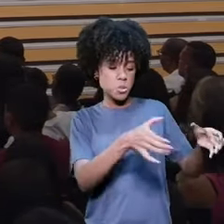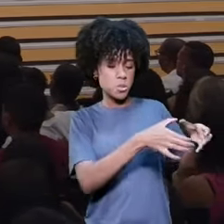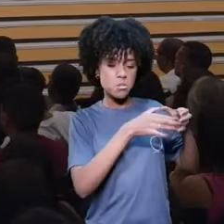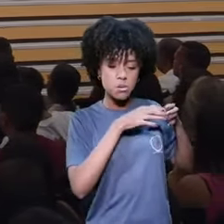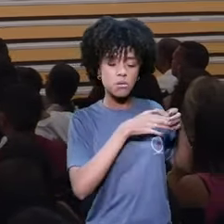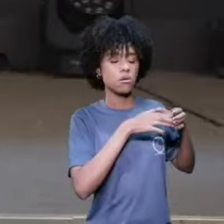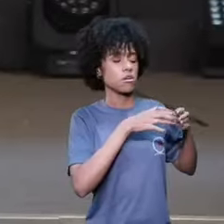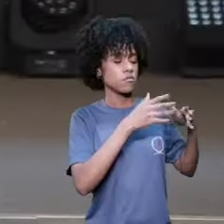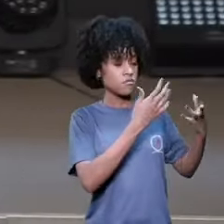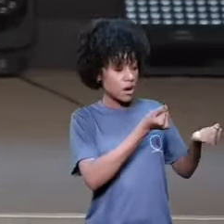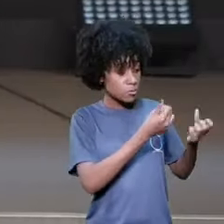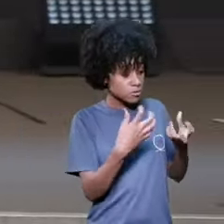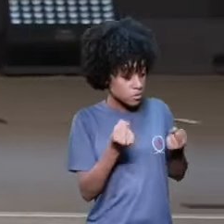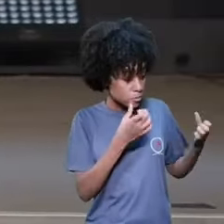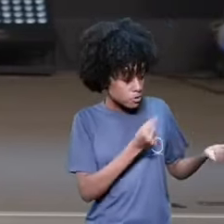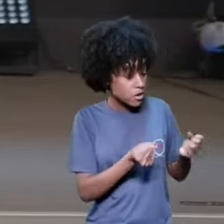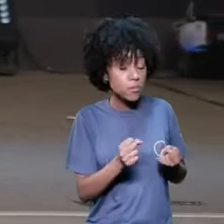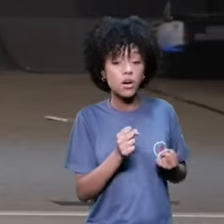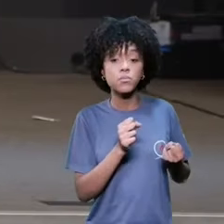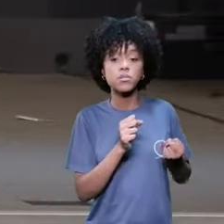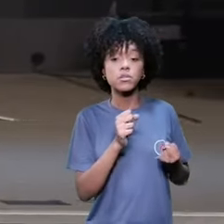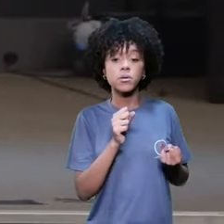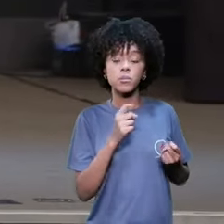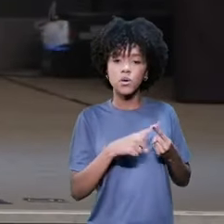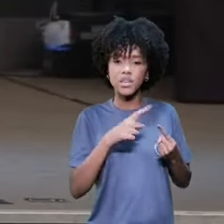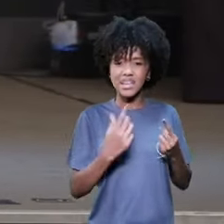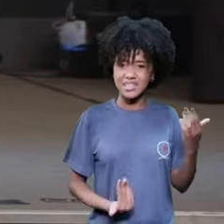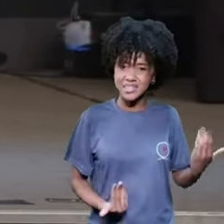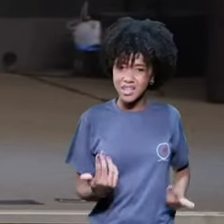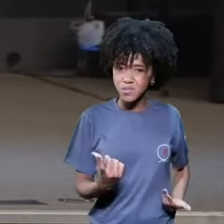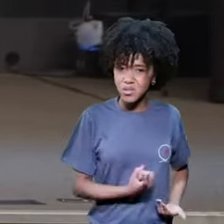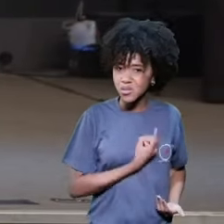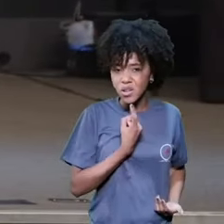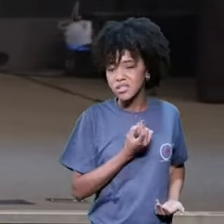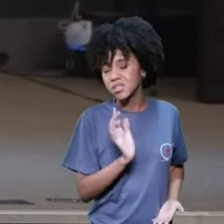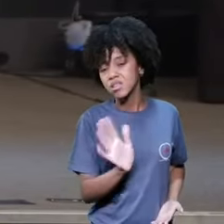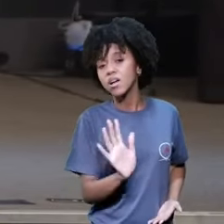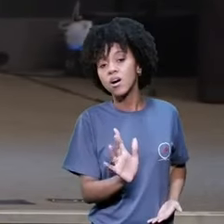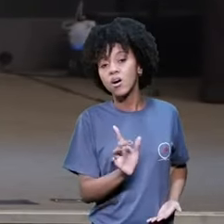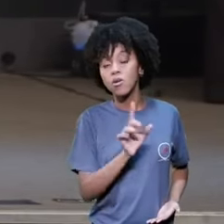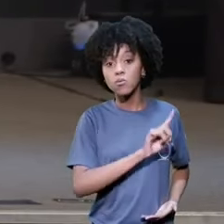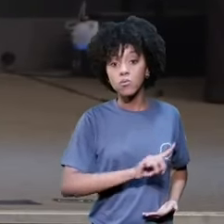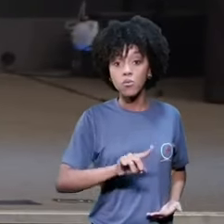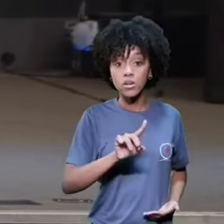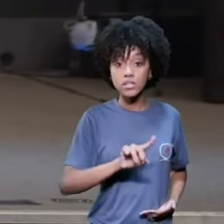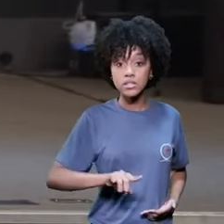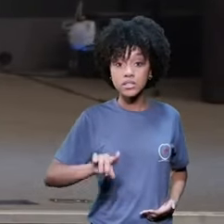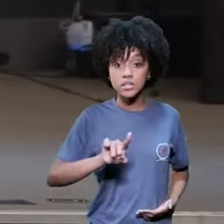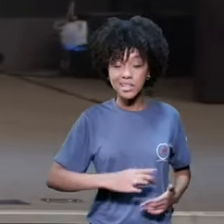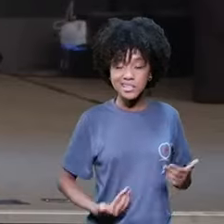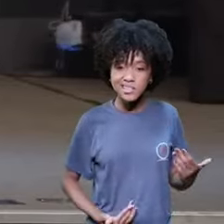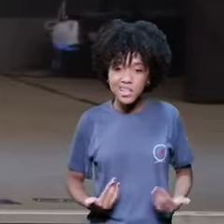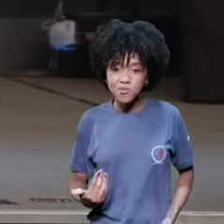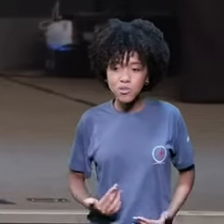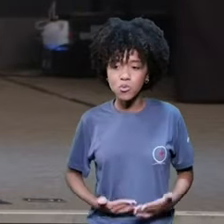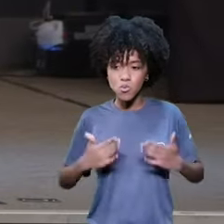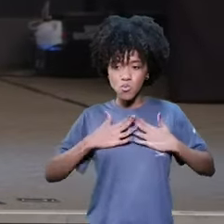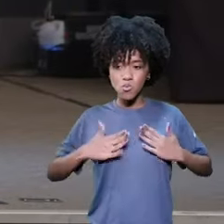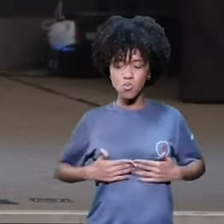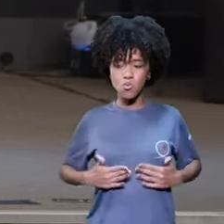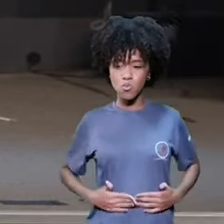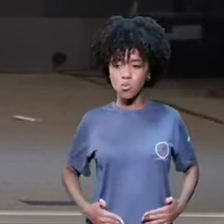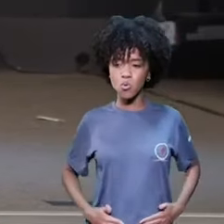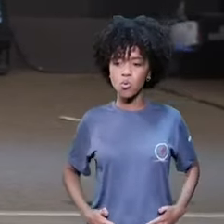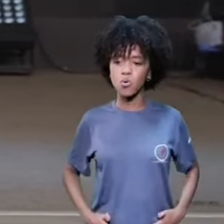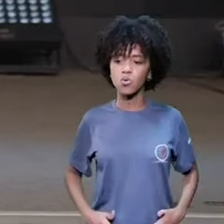envolve os servos. Porque quem serve não serve sozinho, irmão. Você não está sozinho no mundo, você é corpo. Ele não se contenta em servir sozinho.